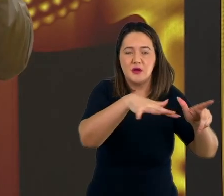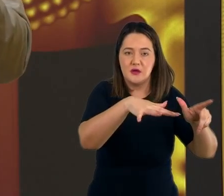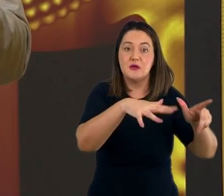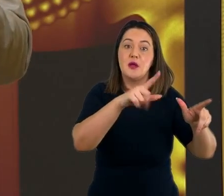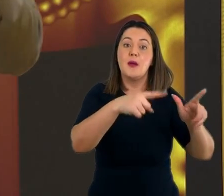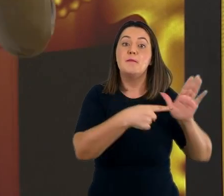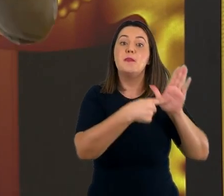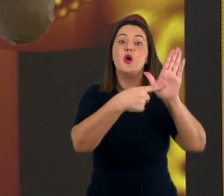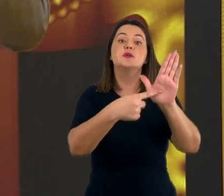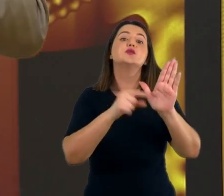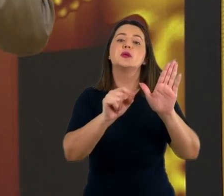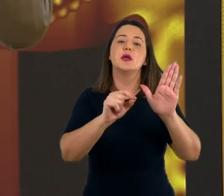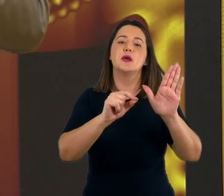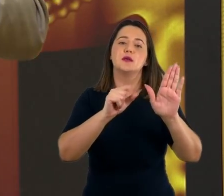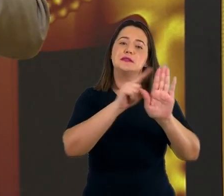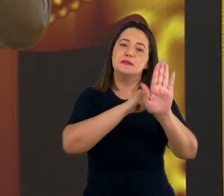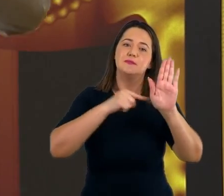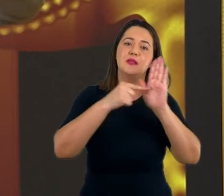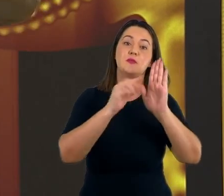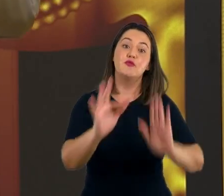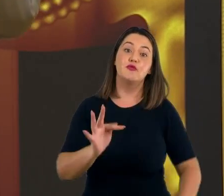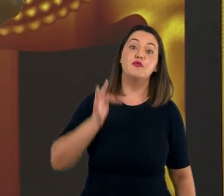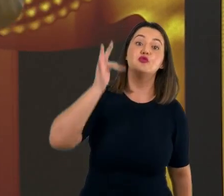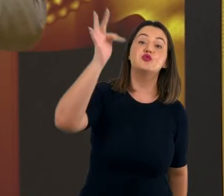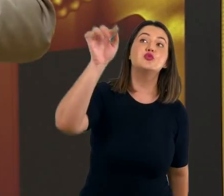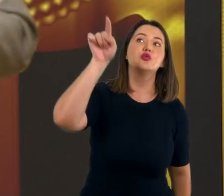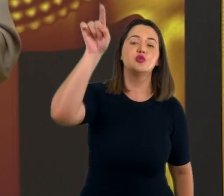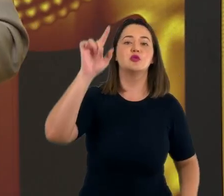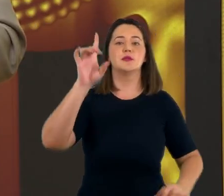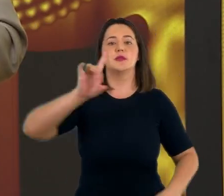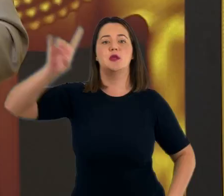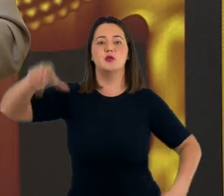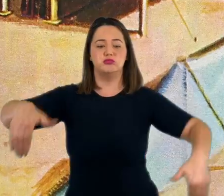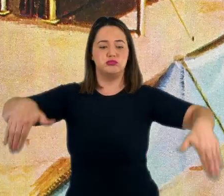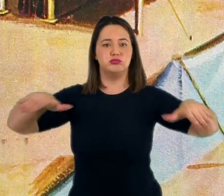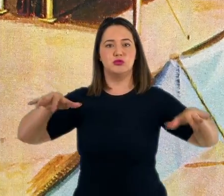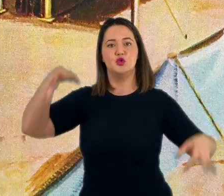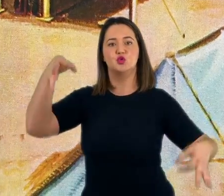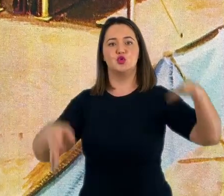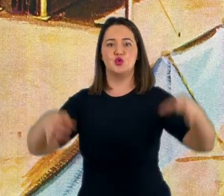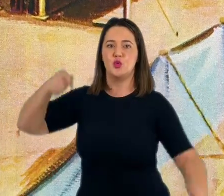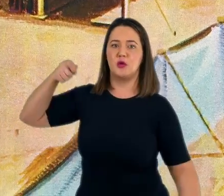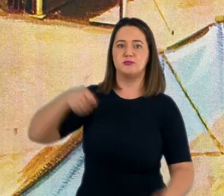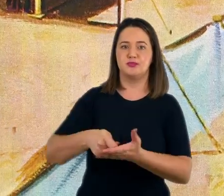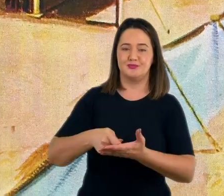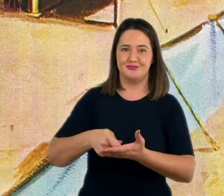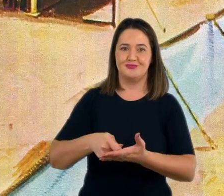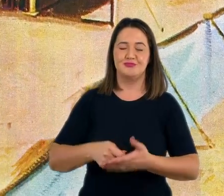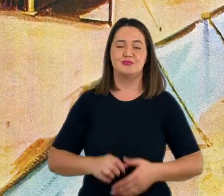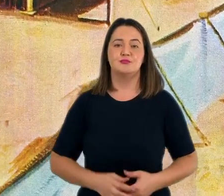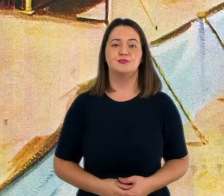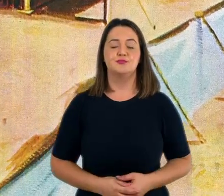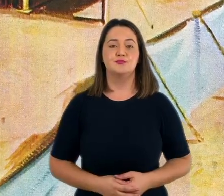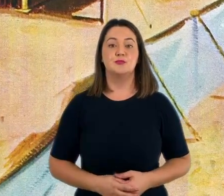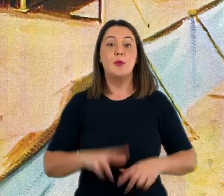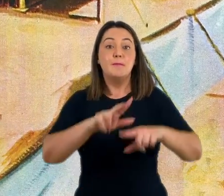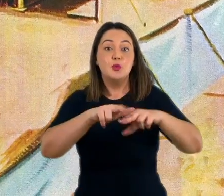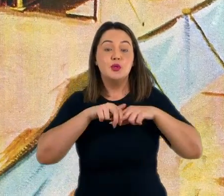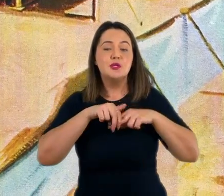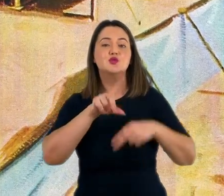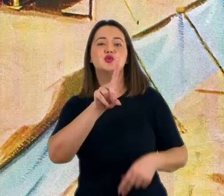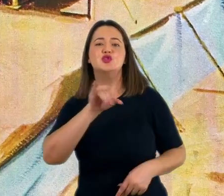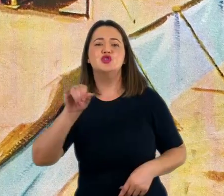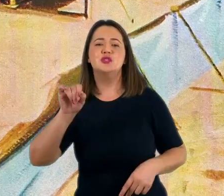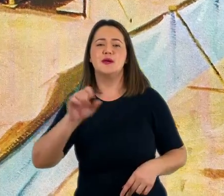que ilustrava o grande dia do julgamento final de Deus. O dia da expiação era a data mais importante